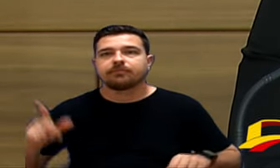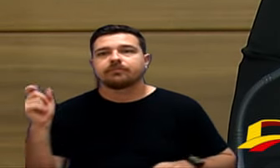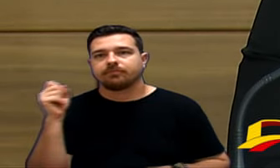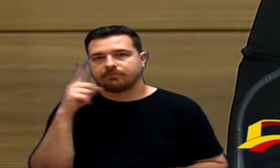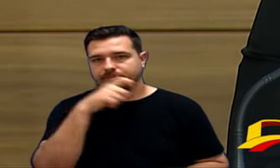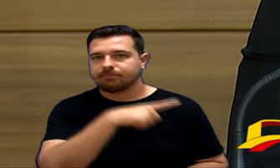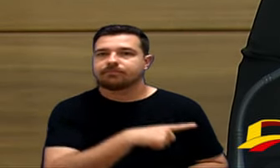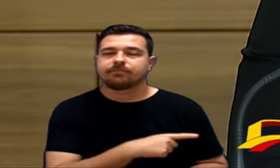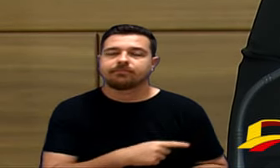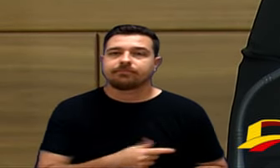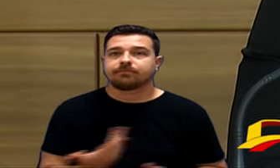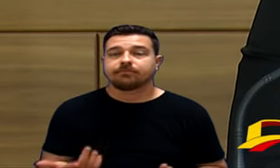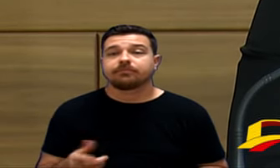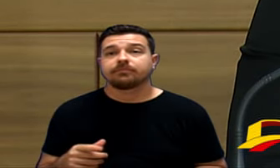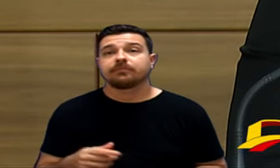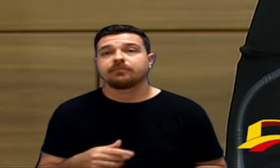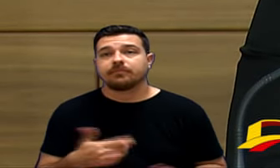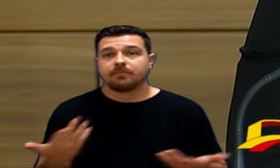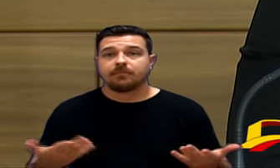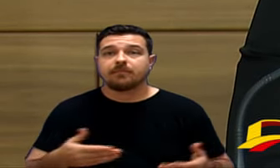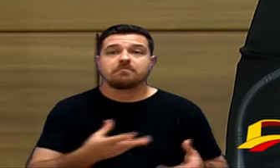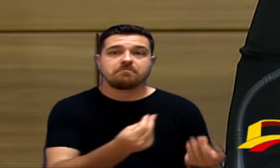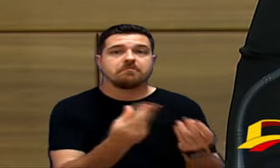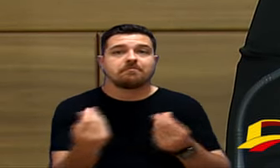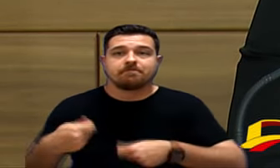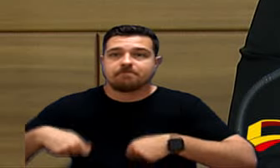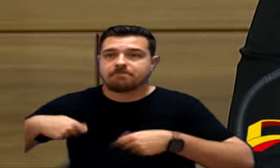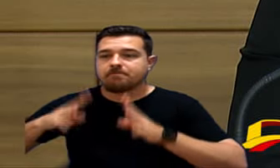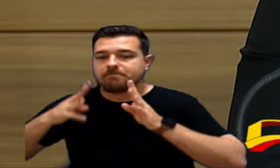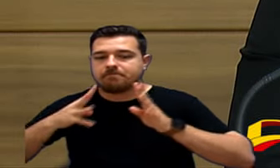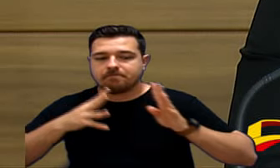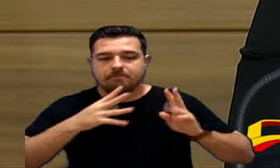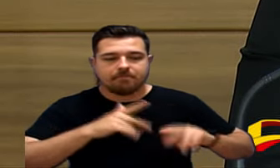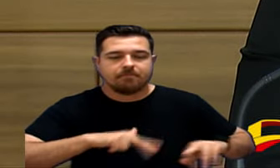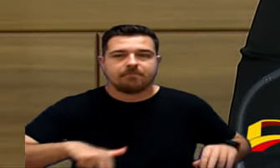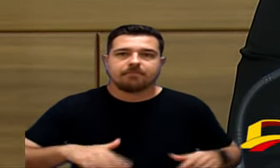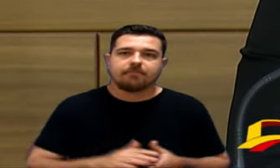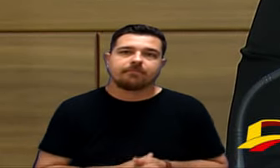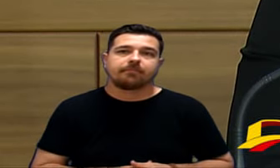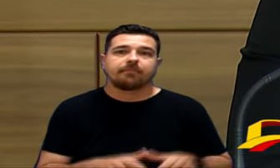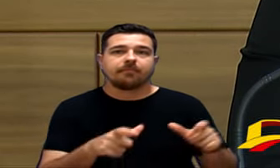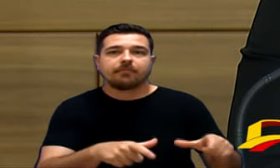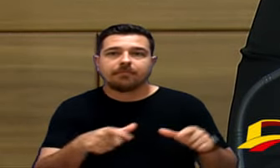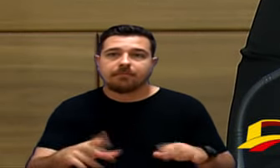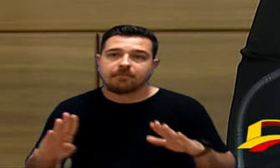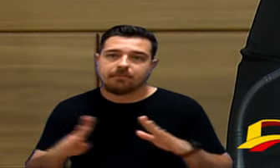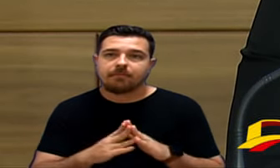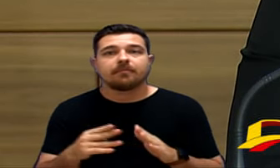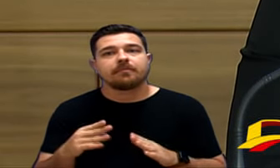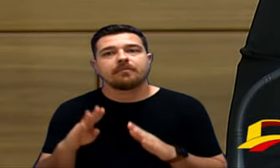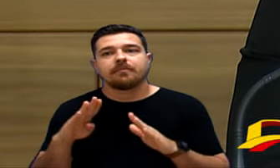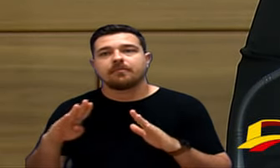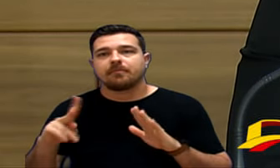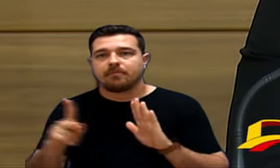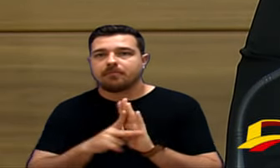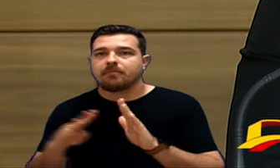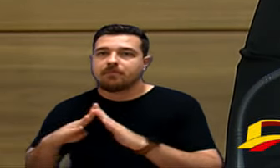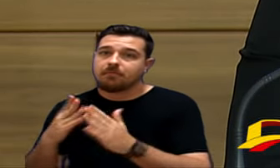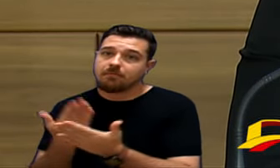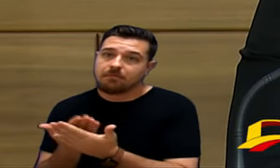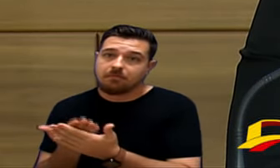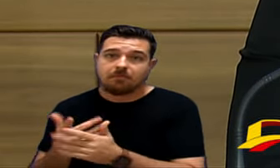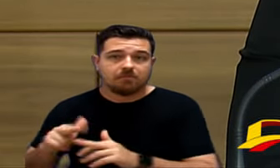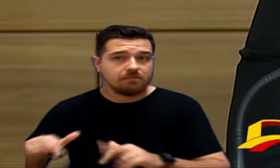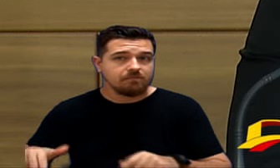fazer Face as demandas acredito que só unidades Eu me recordo agora mas unidades escolares são mais de 200 sem contar quando